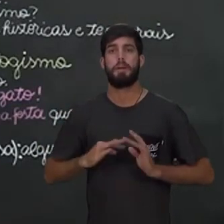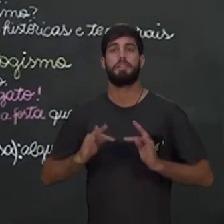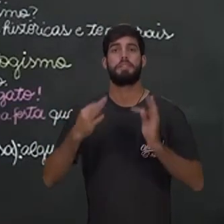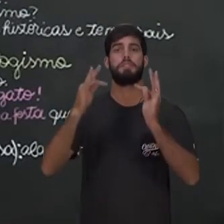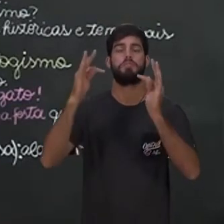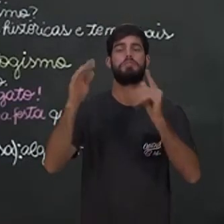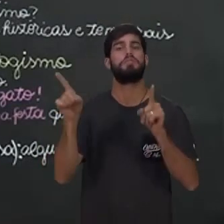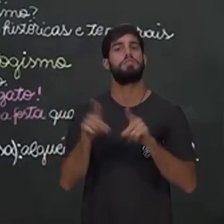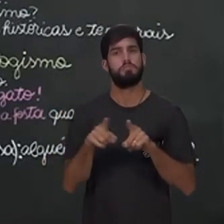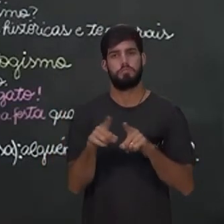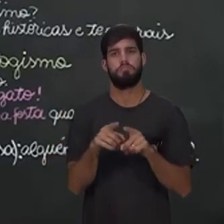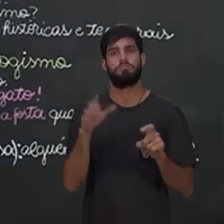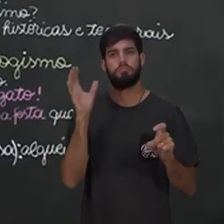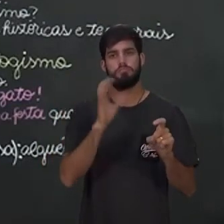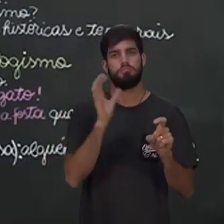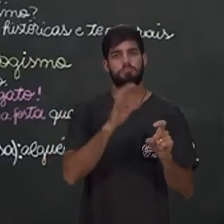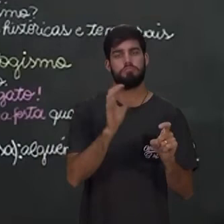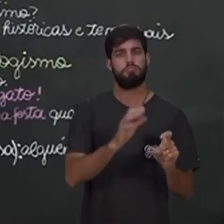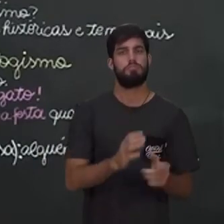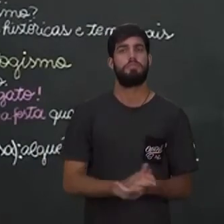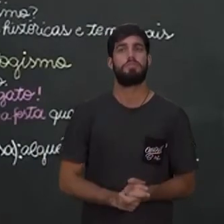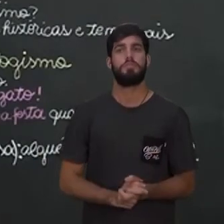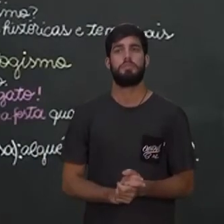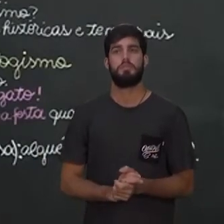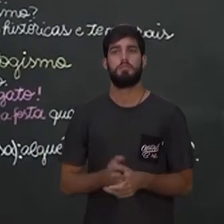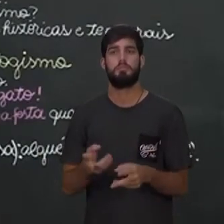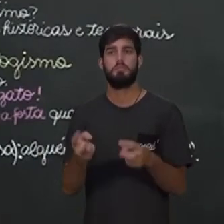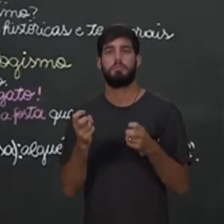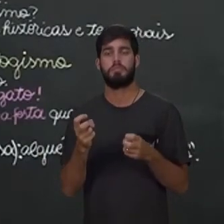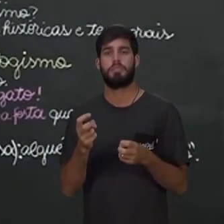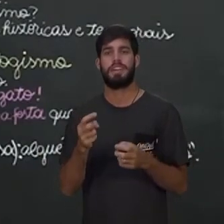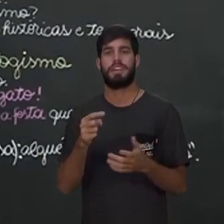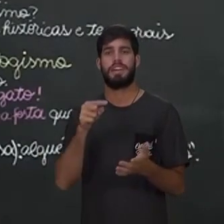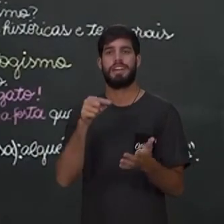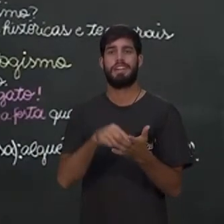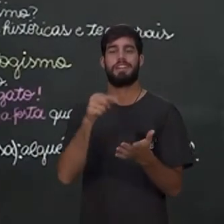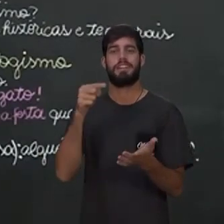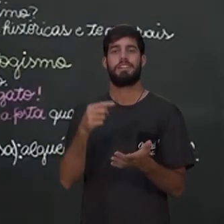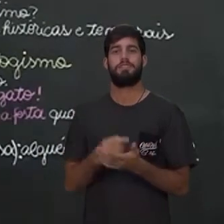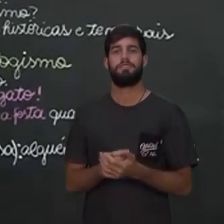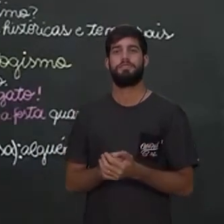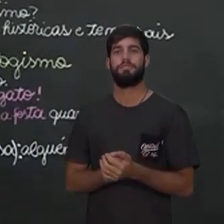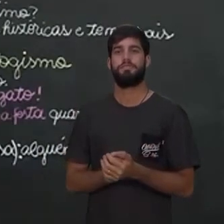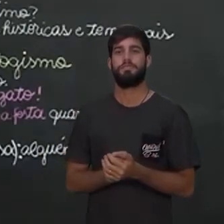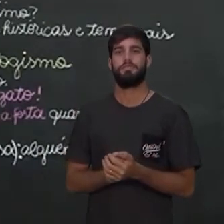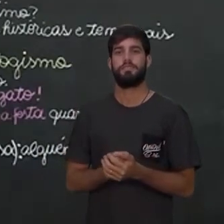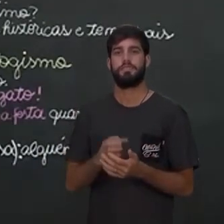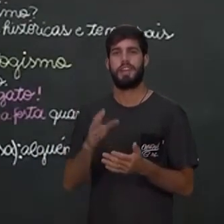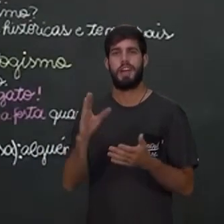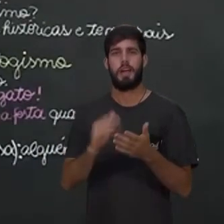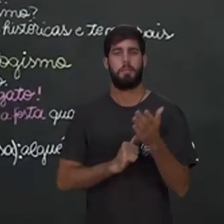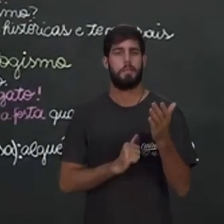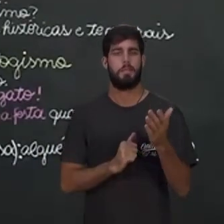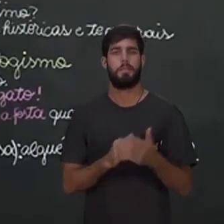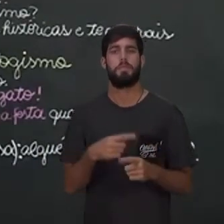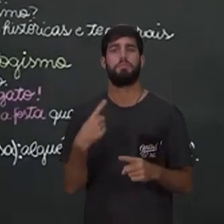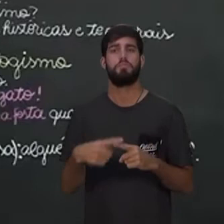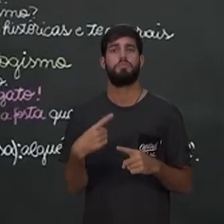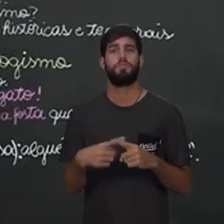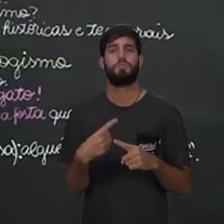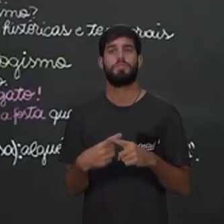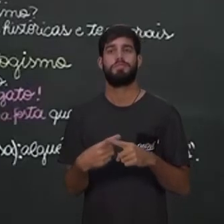também influencia a criação de neologismos. Perceba que os verbos clicar, deletar surgem decorrentes de uma necessidade de um